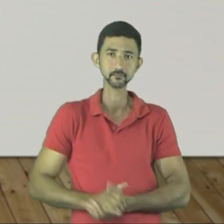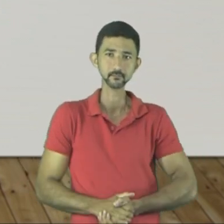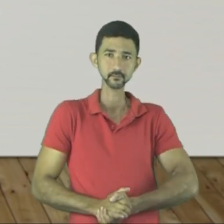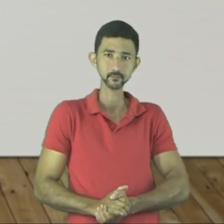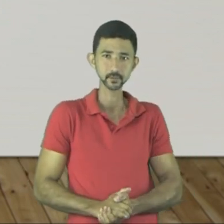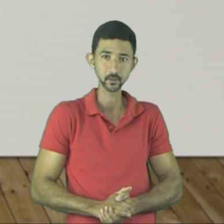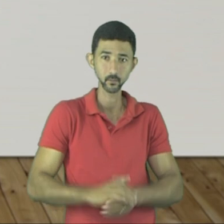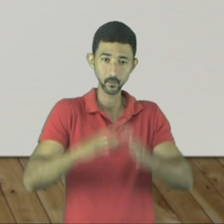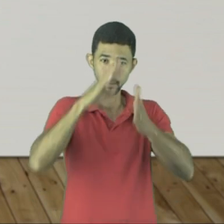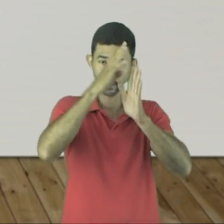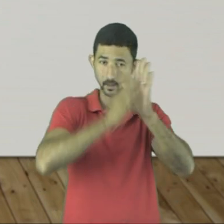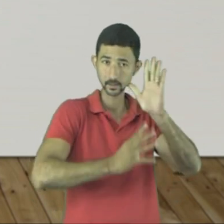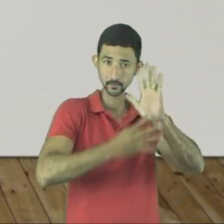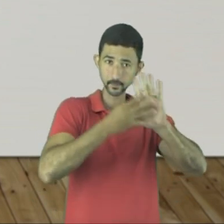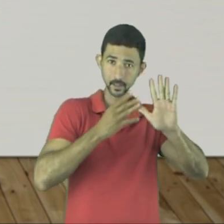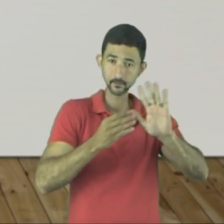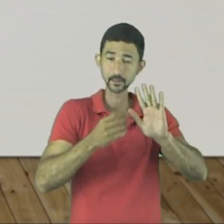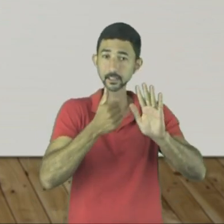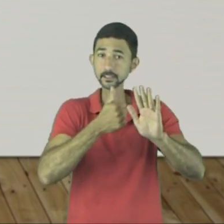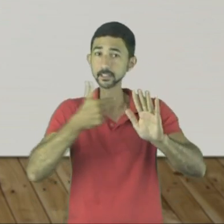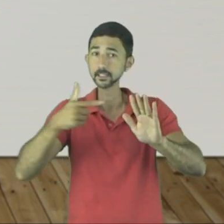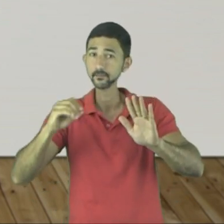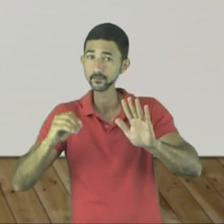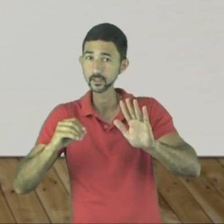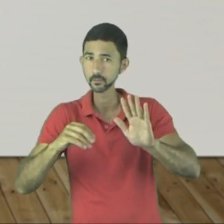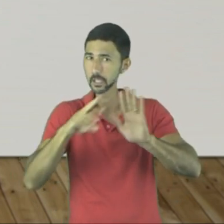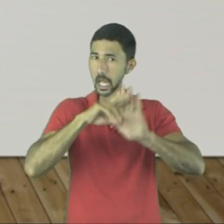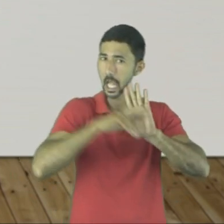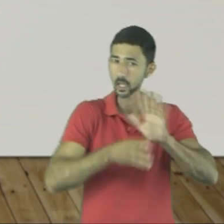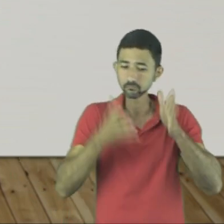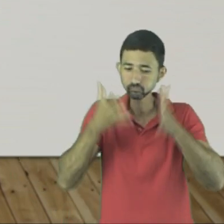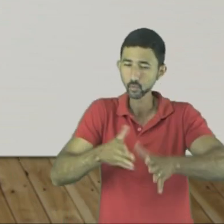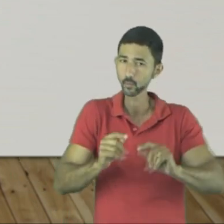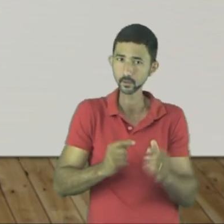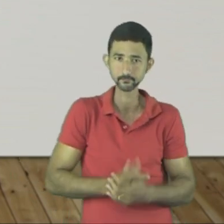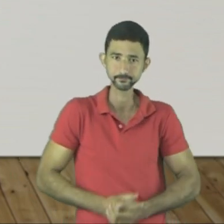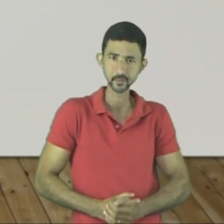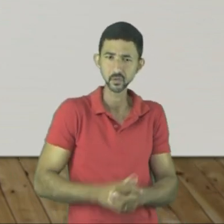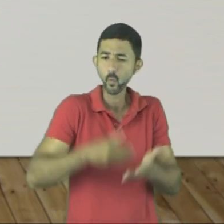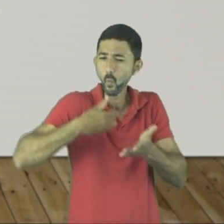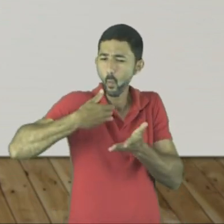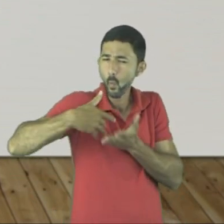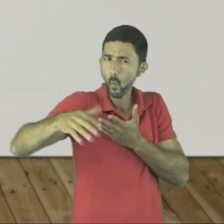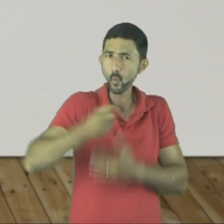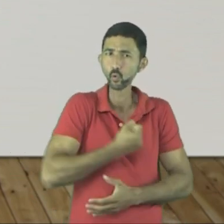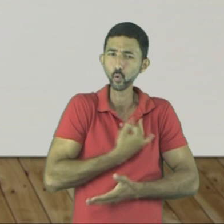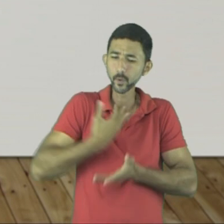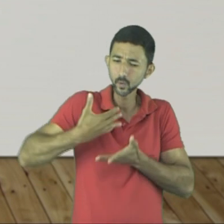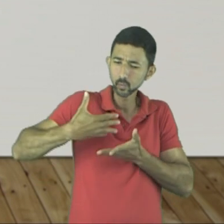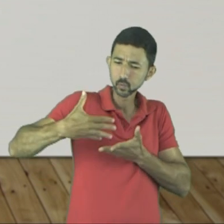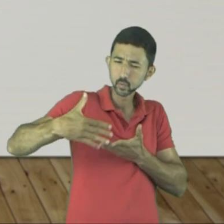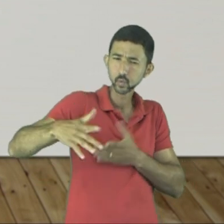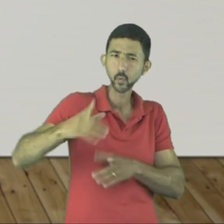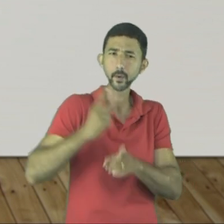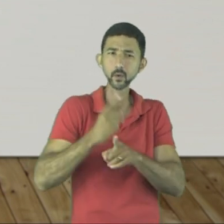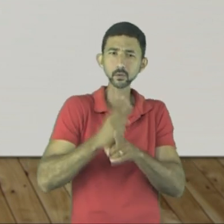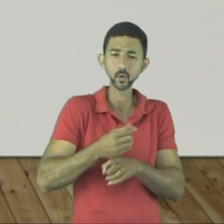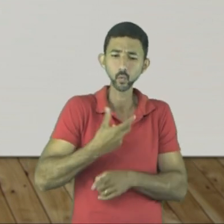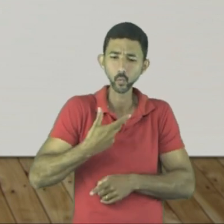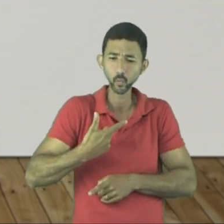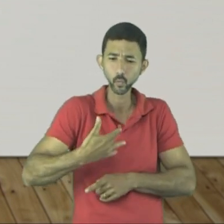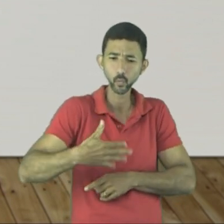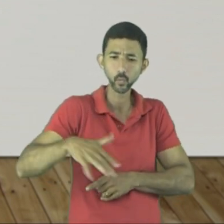o 120, mas não é uma regra, você pode fazer até o número que você quiser, tá? Para descobrir os números